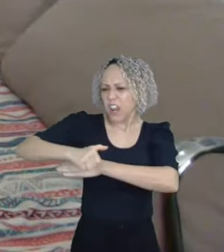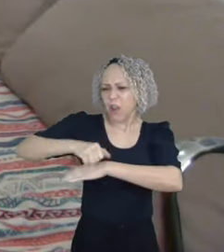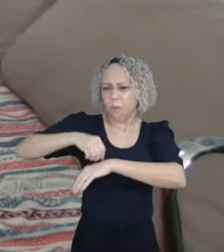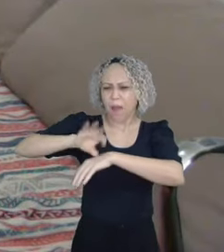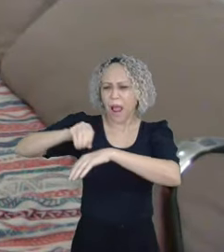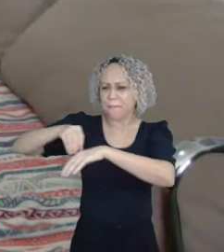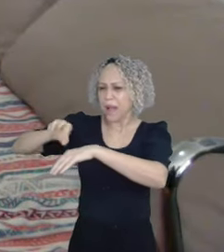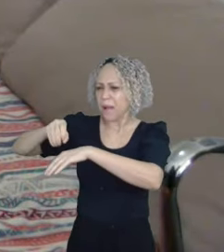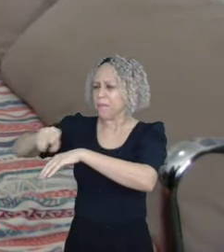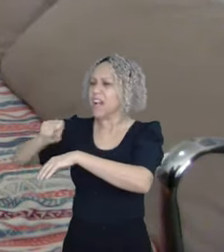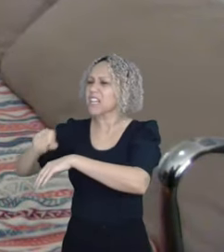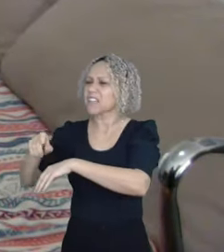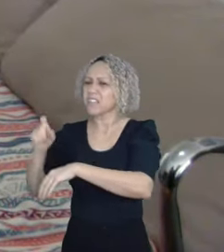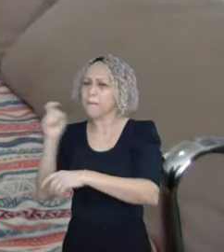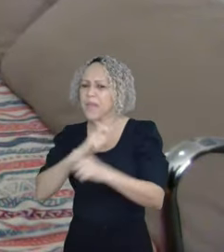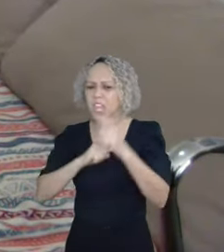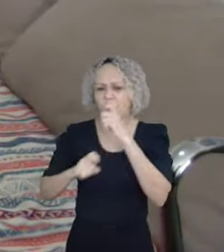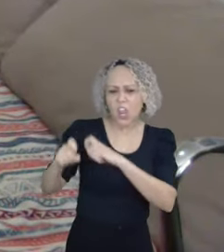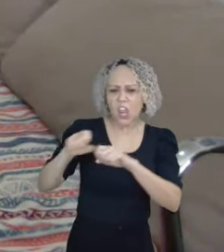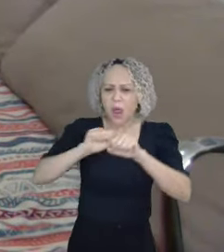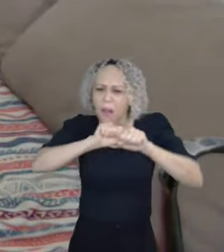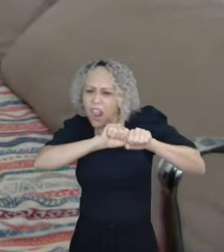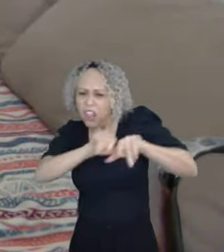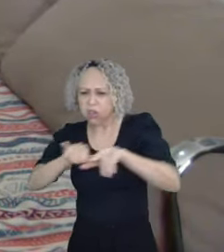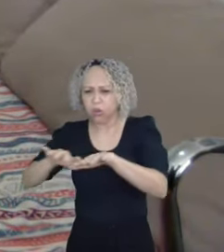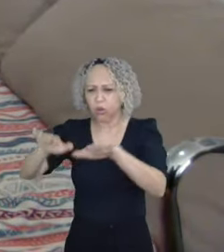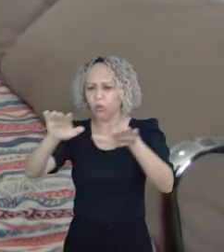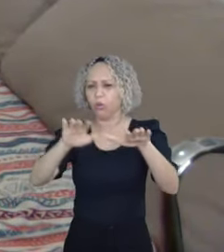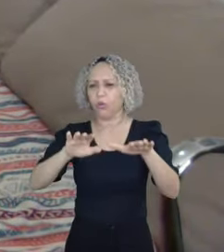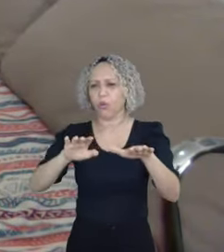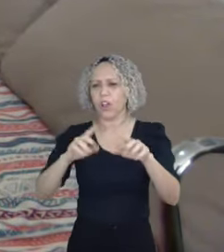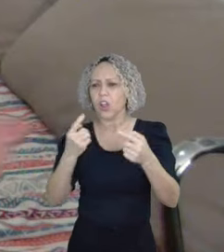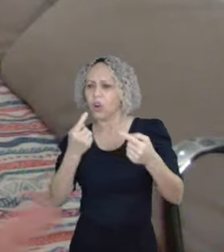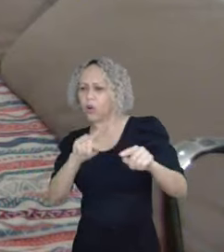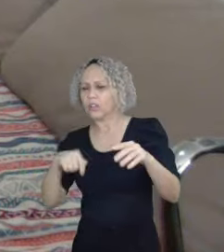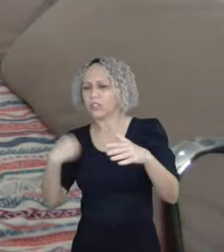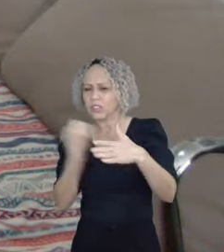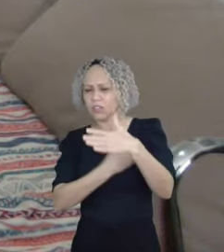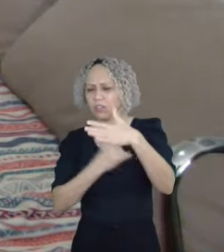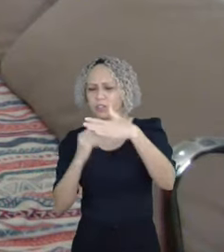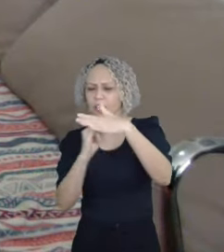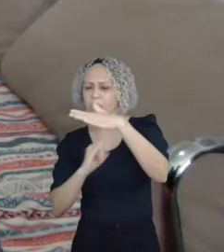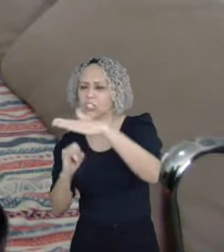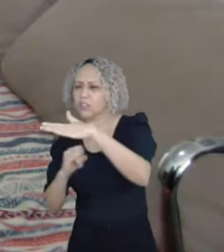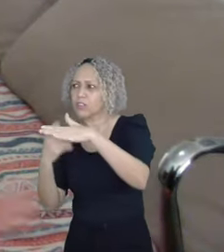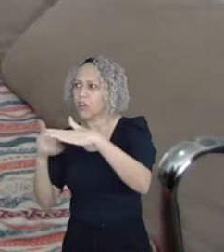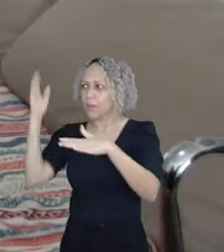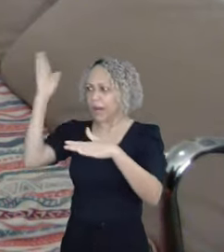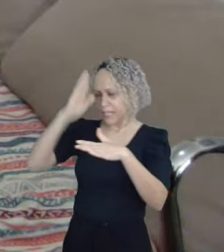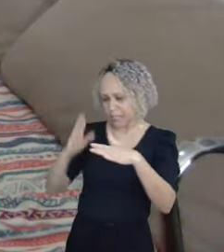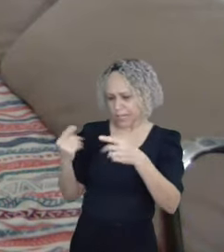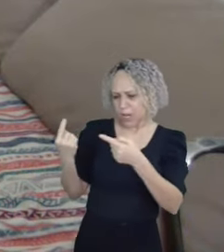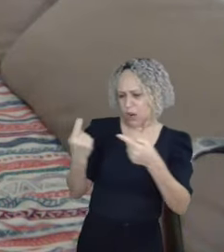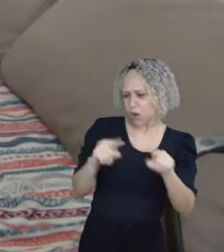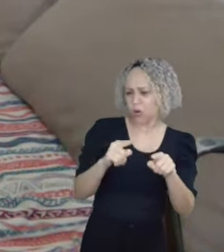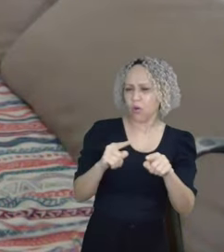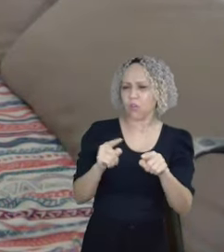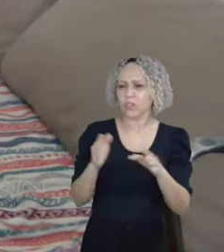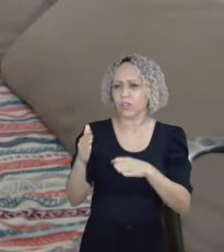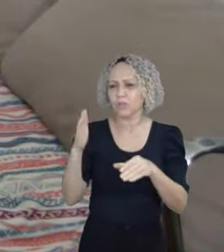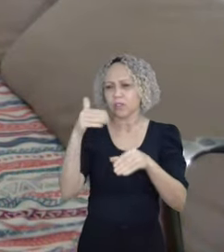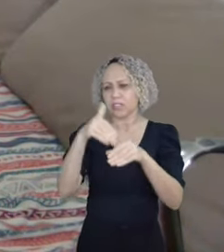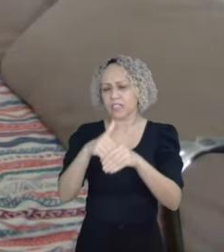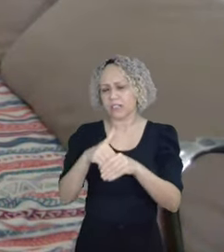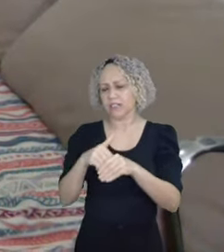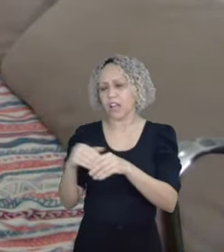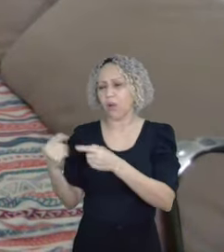espalhar todo tipo de mentira contra as nossas instituições, né? Contra o nosso processo eleitoral, contra o governo Lula e por aí vai.